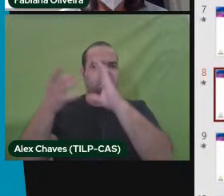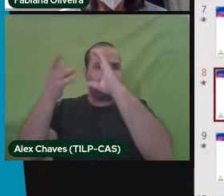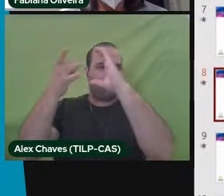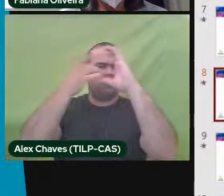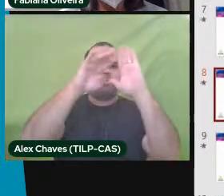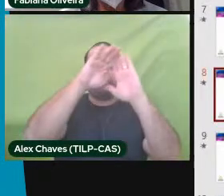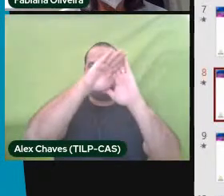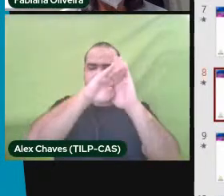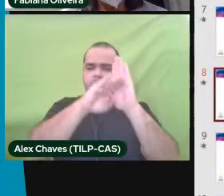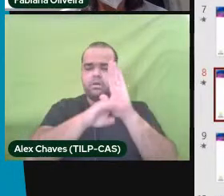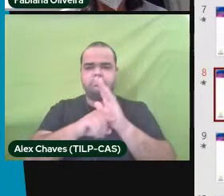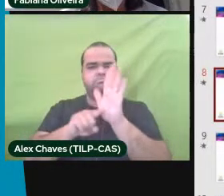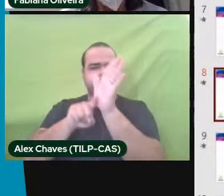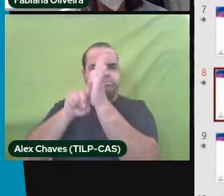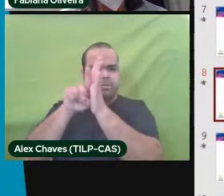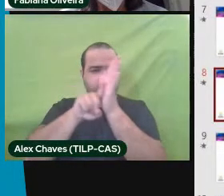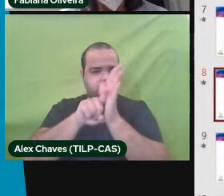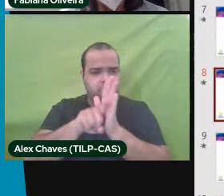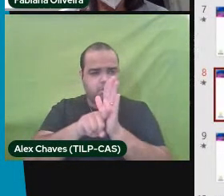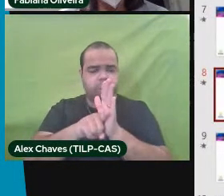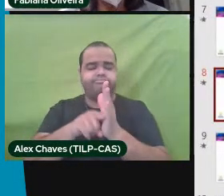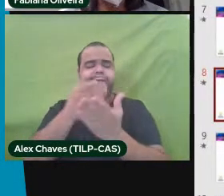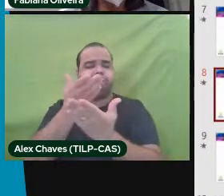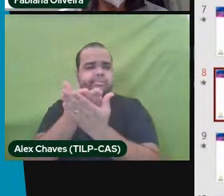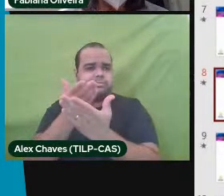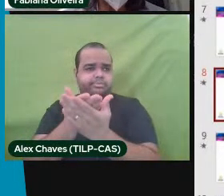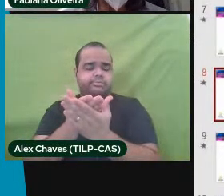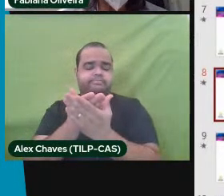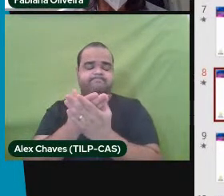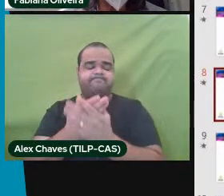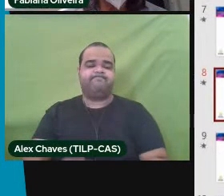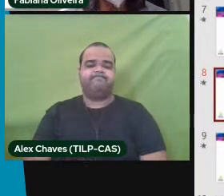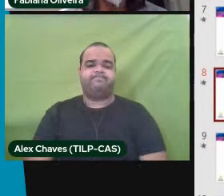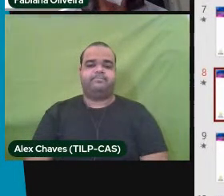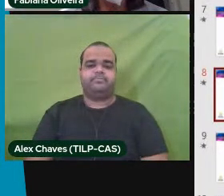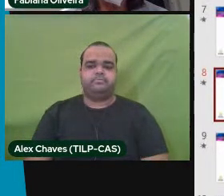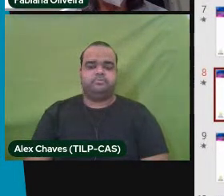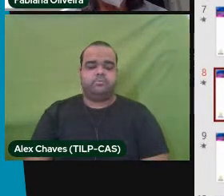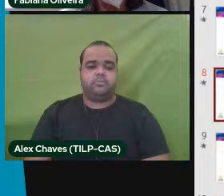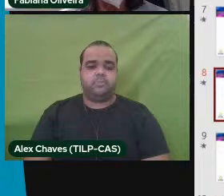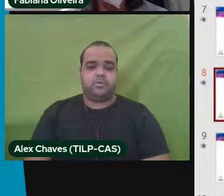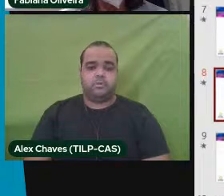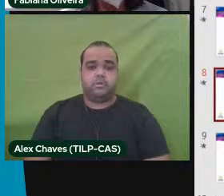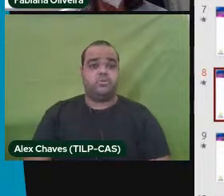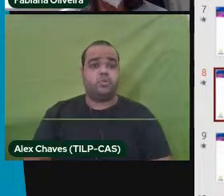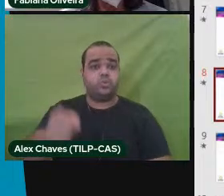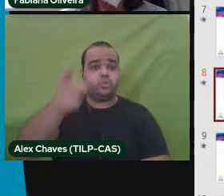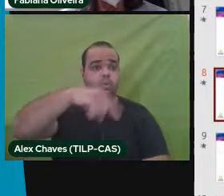pesquisa, na investigação e no estudo. A ferramenta, a nossa ferramenta é o estudo, é o livro.